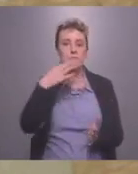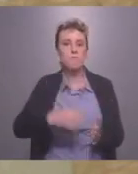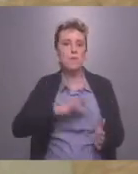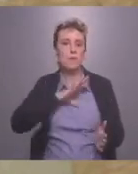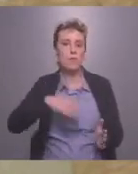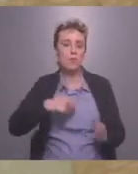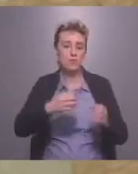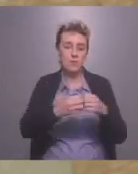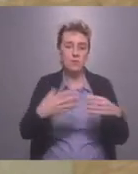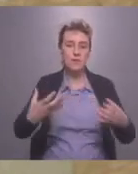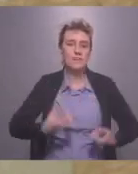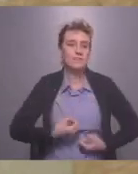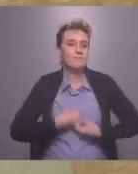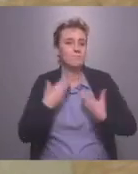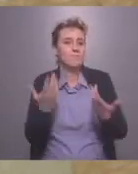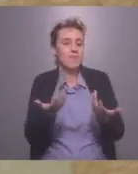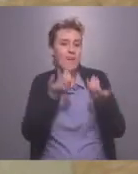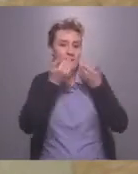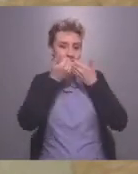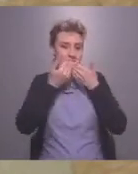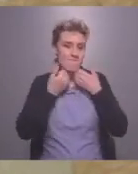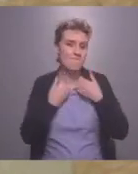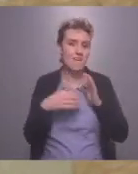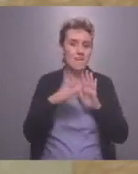mundo, cantando com alegria.